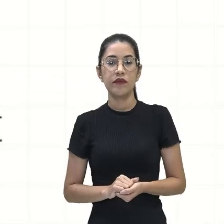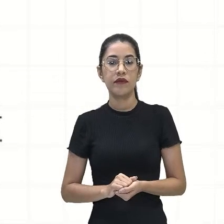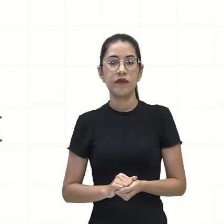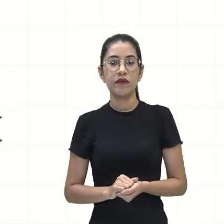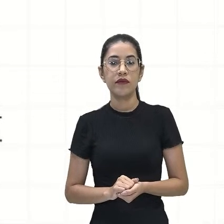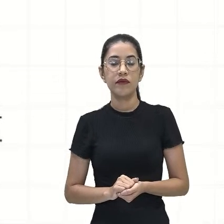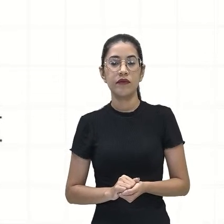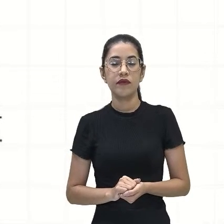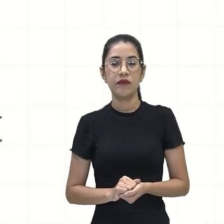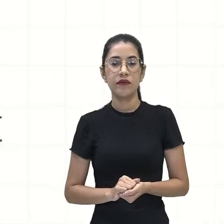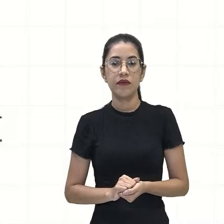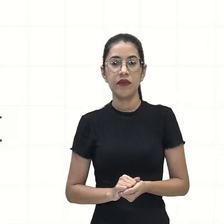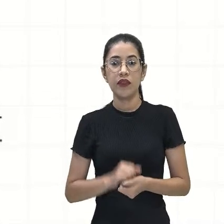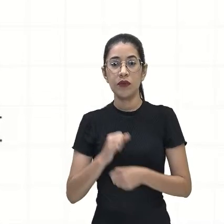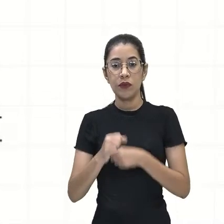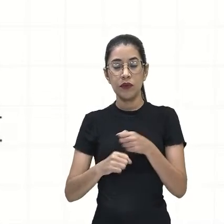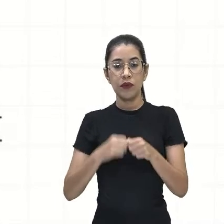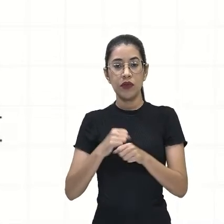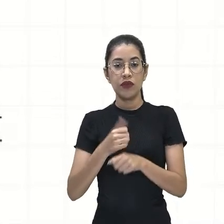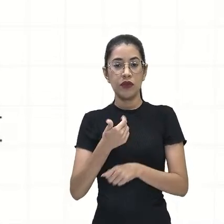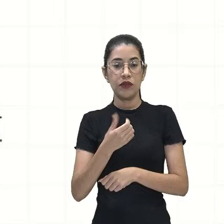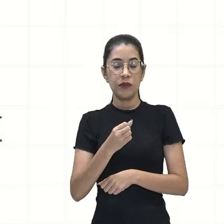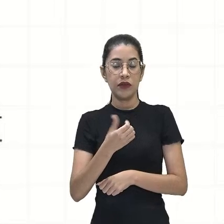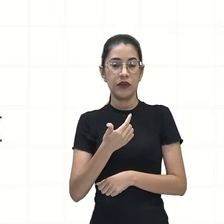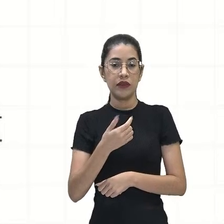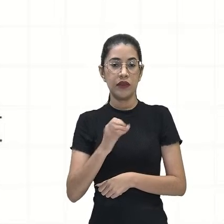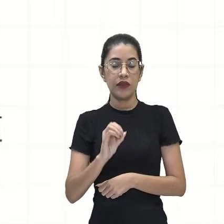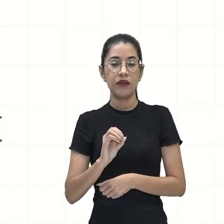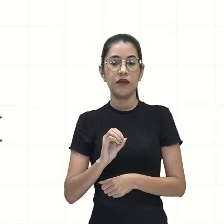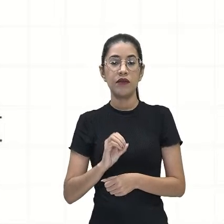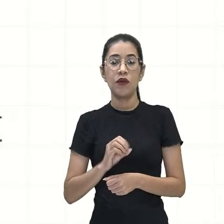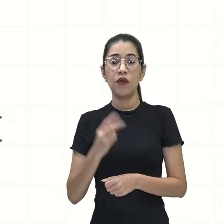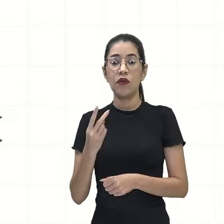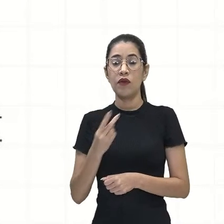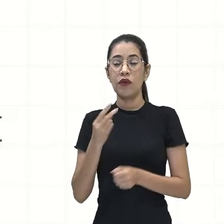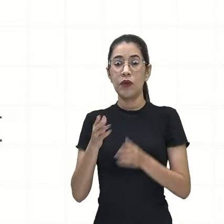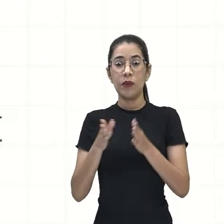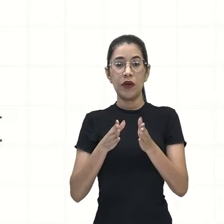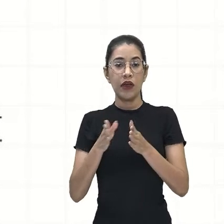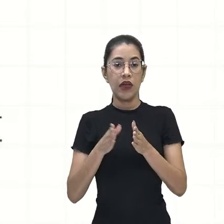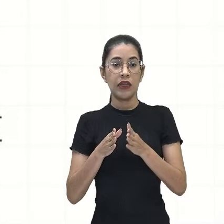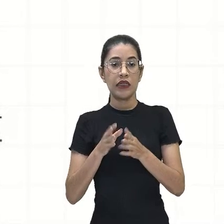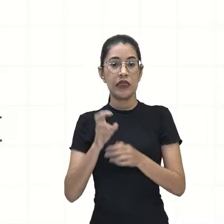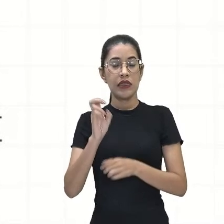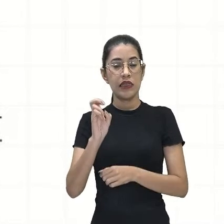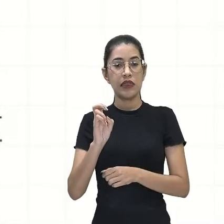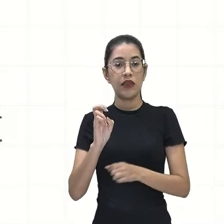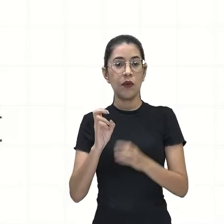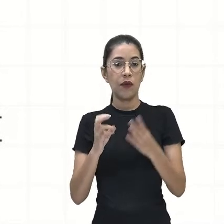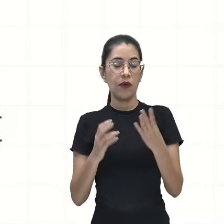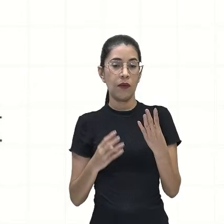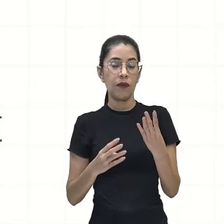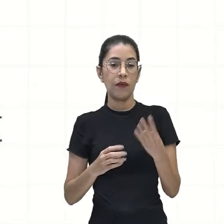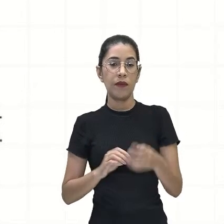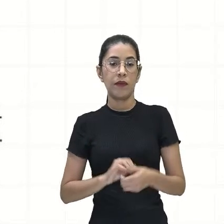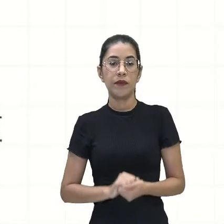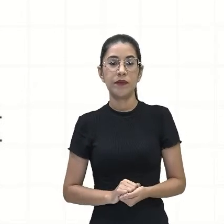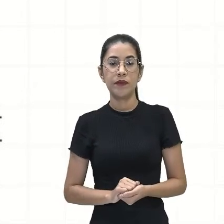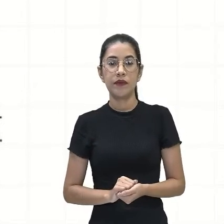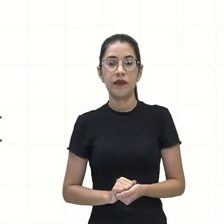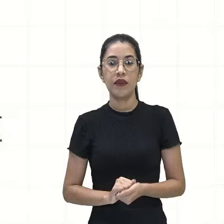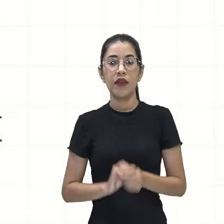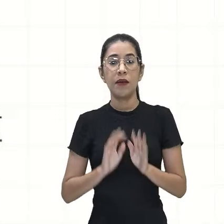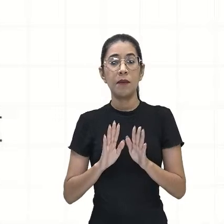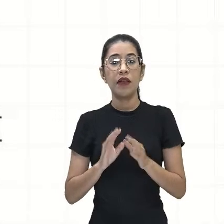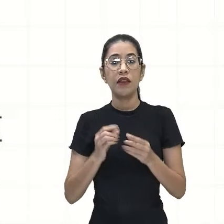4.029 toneladas em 2010. Esse valor ele deveria estar entre 5 e 4, né? Mas